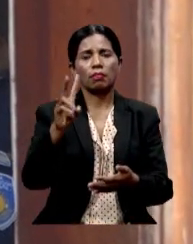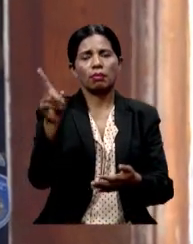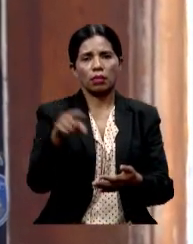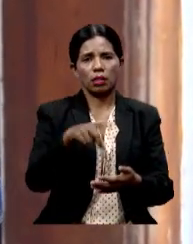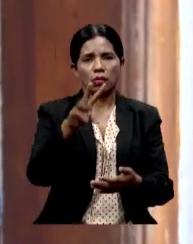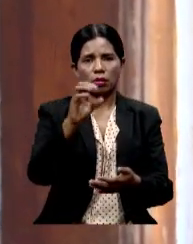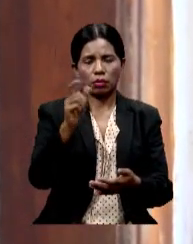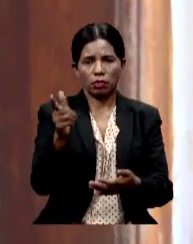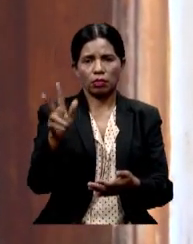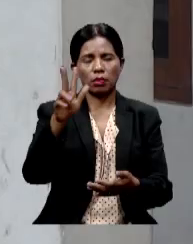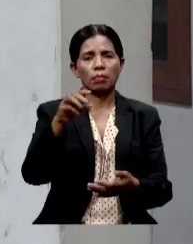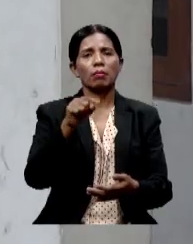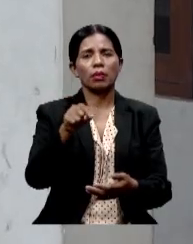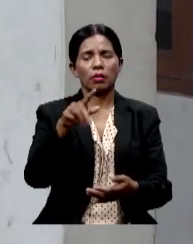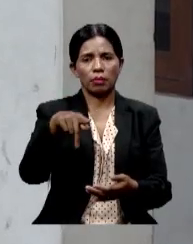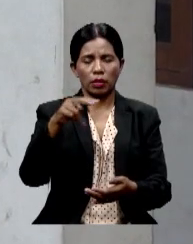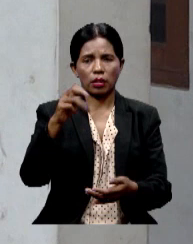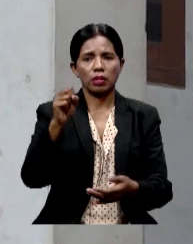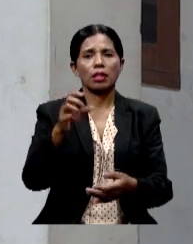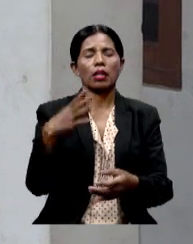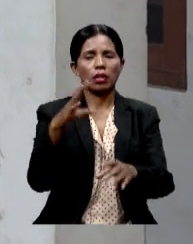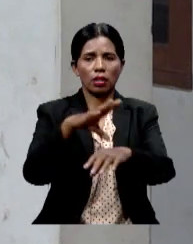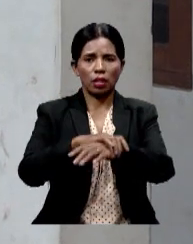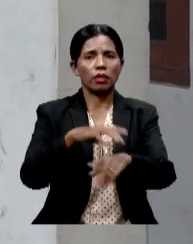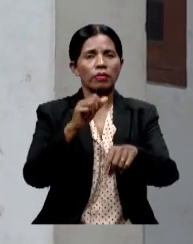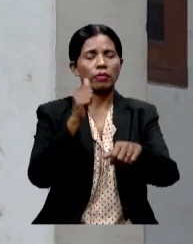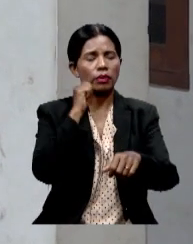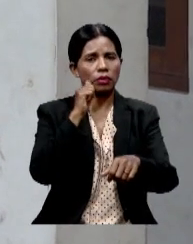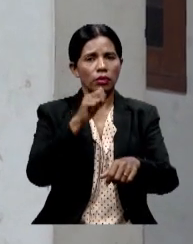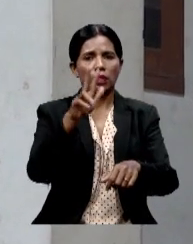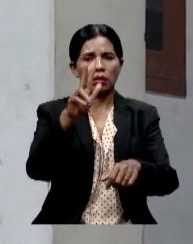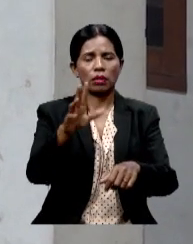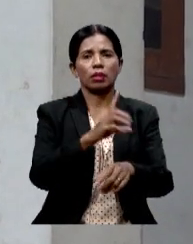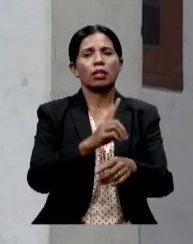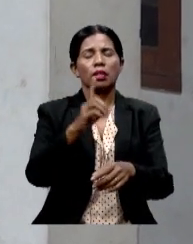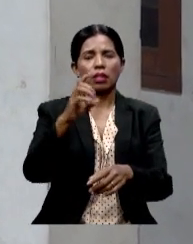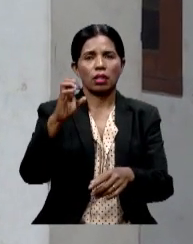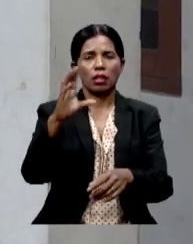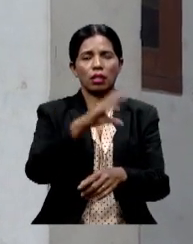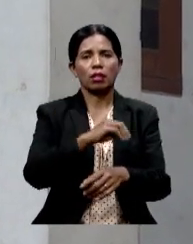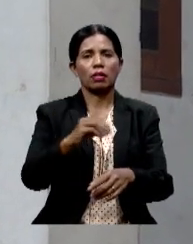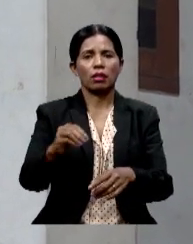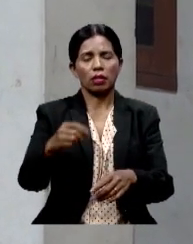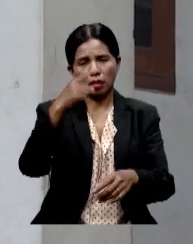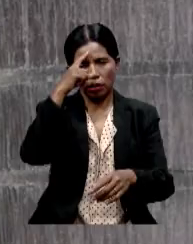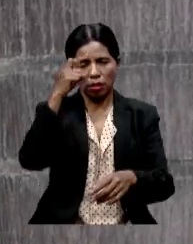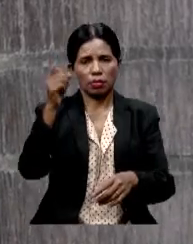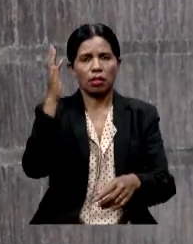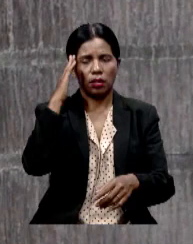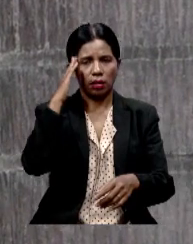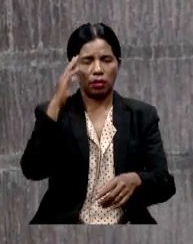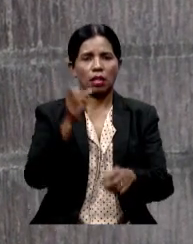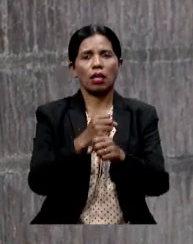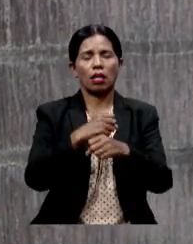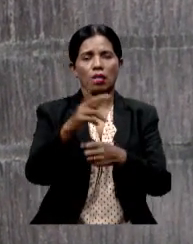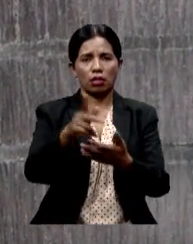0-RUA-HITU-HITU-BARA-RUA-NULO-RACINGROA, ponto PENSIC, onde captura zoem feto na Entolo e a área Delta 4, no campo Alor, também desconfia, comete